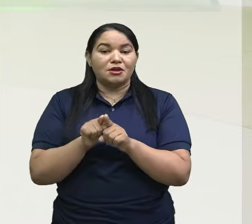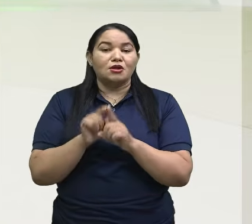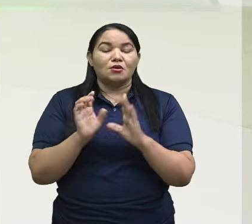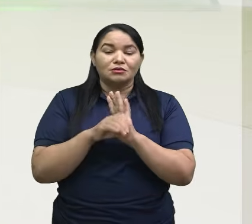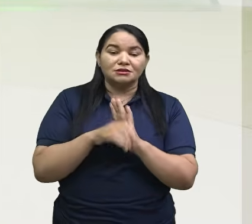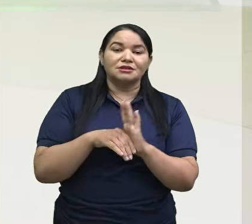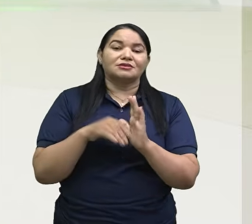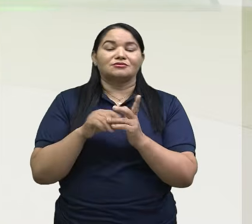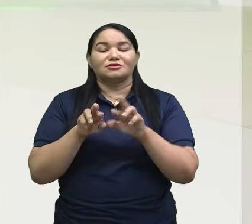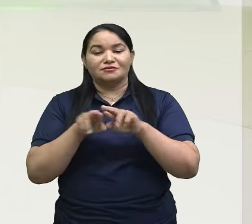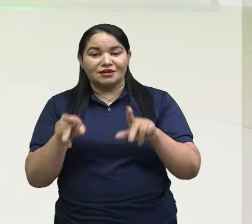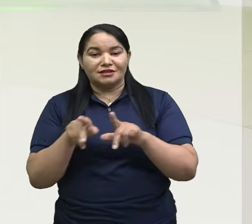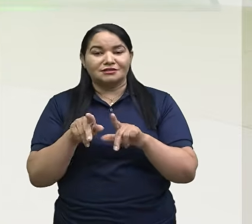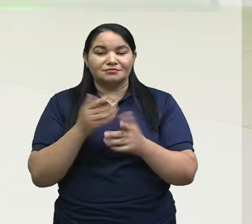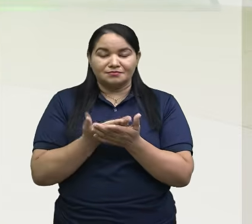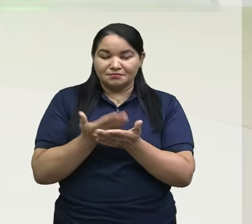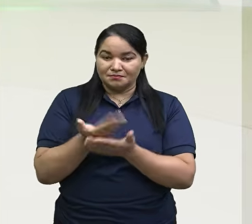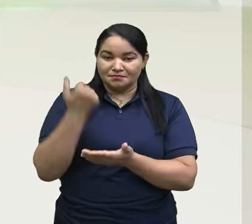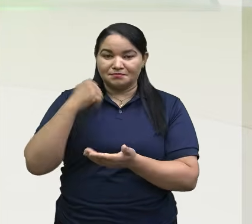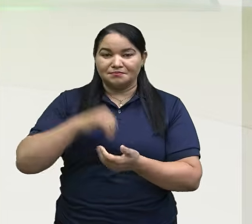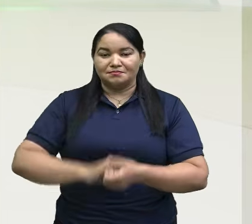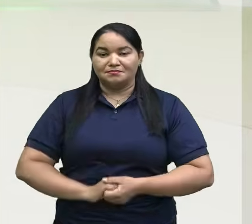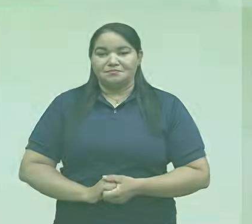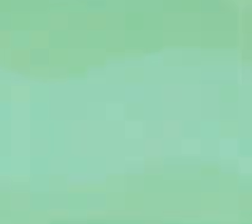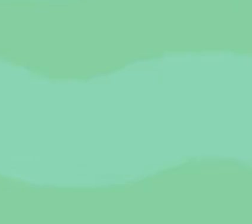as diferenças. Então, vamos para a aula.